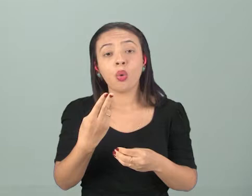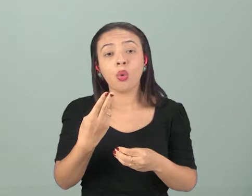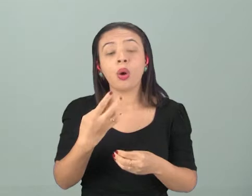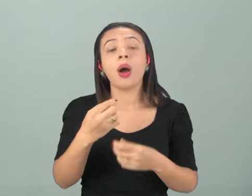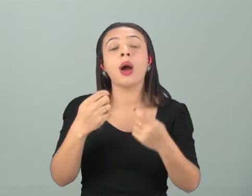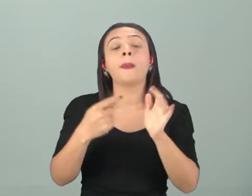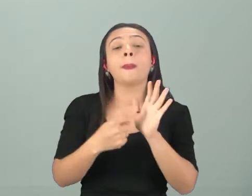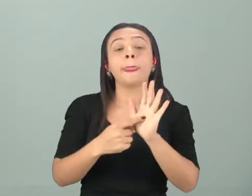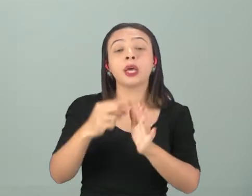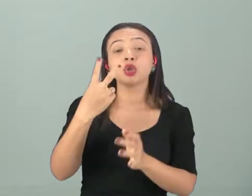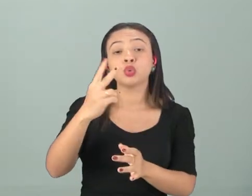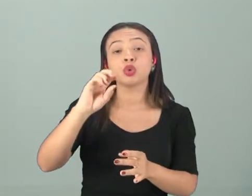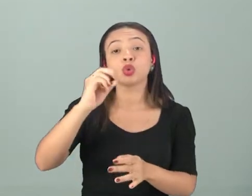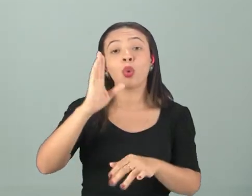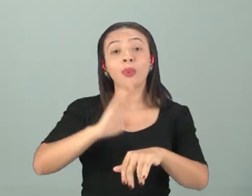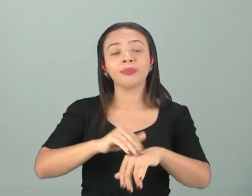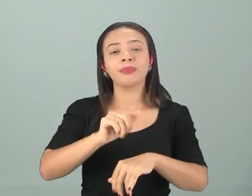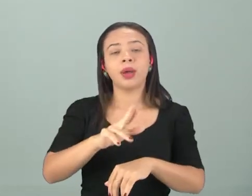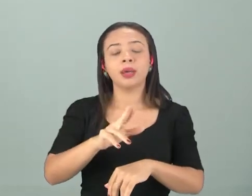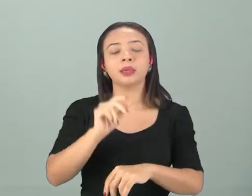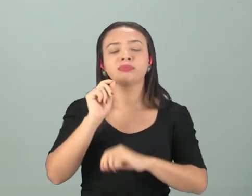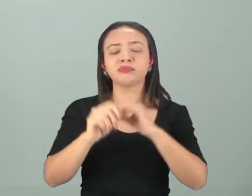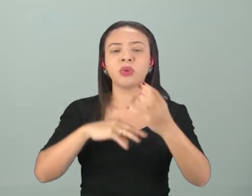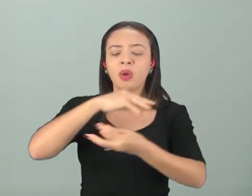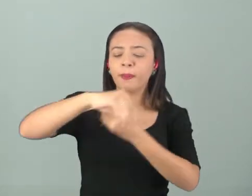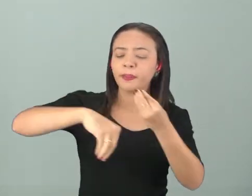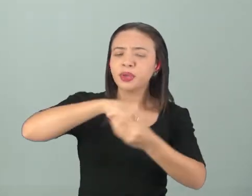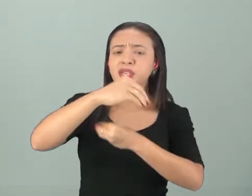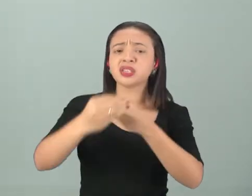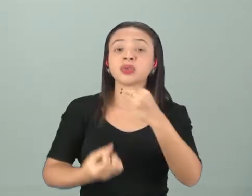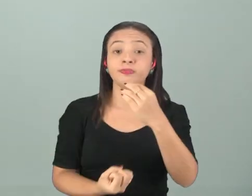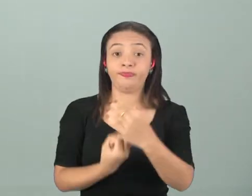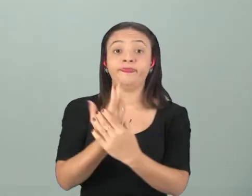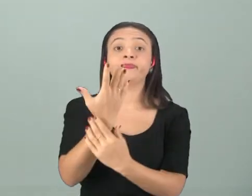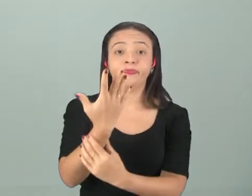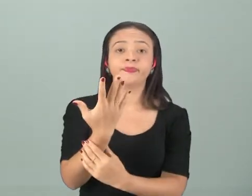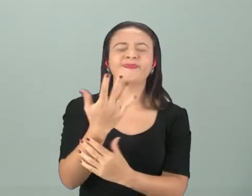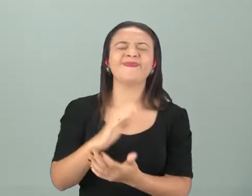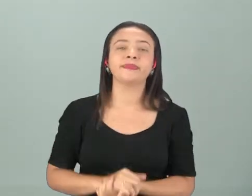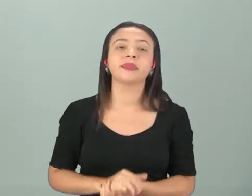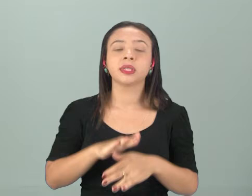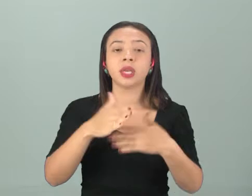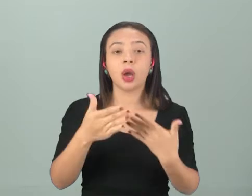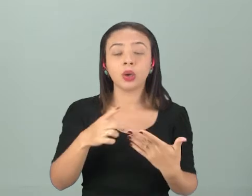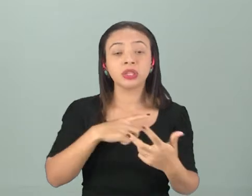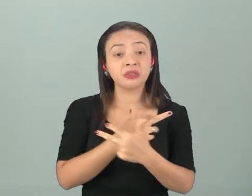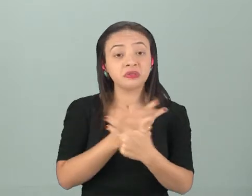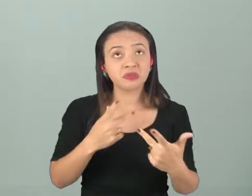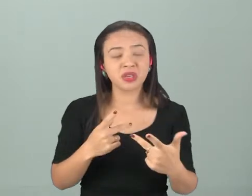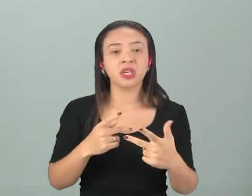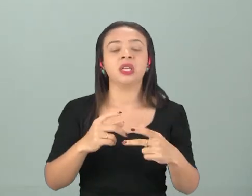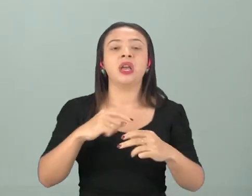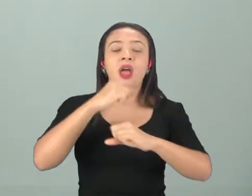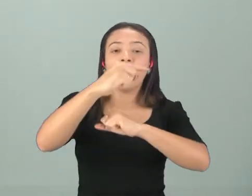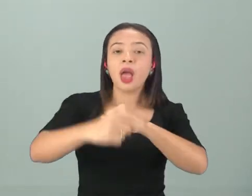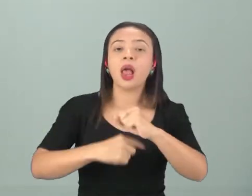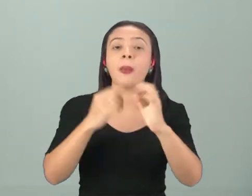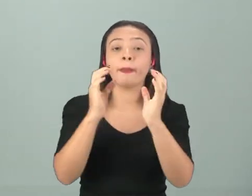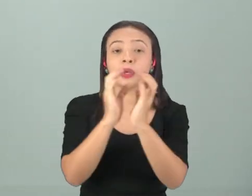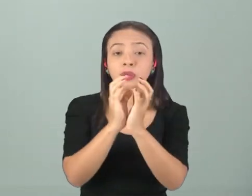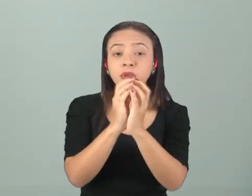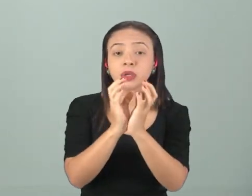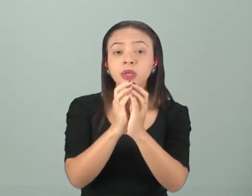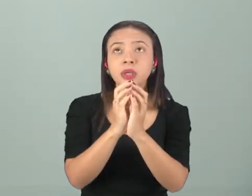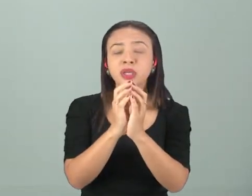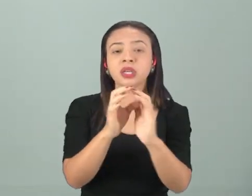apresentar duas fases ou mais, que vai ser a heterogênea, tá? E aí nós temos elementos químicos para formar cada mistura